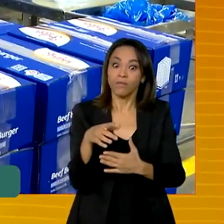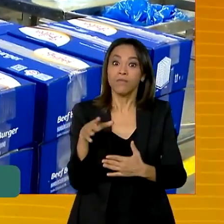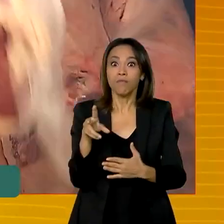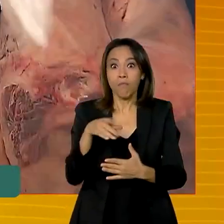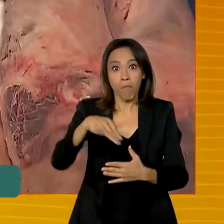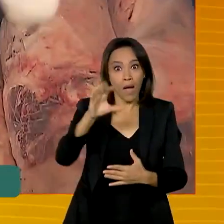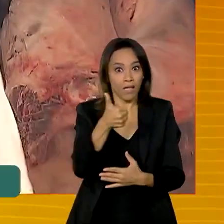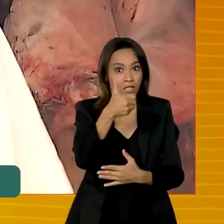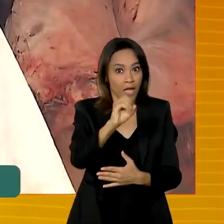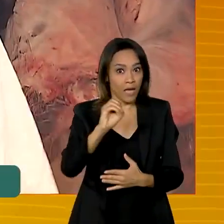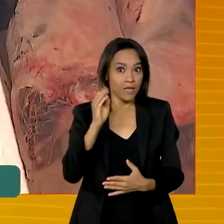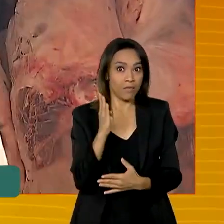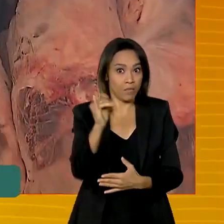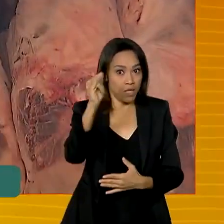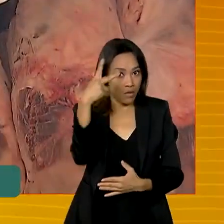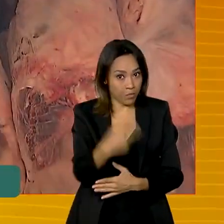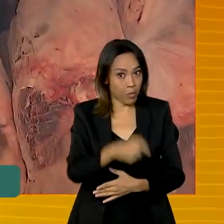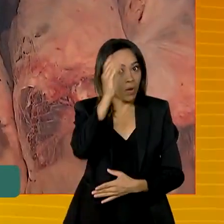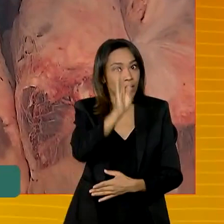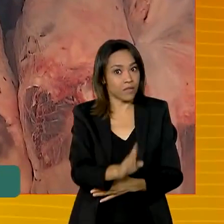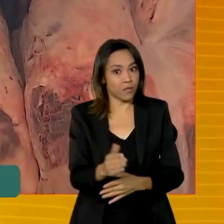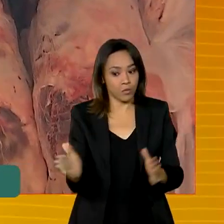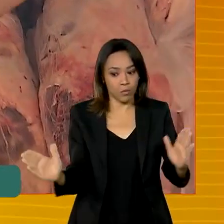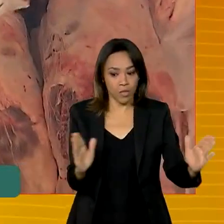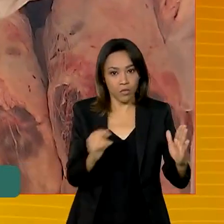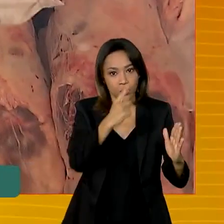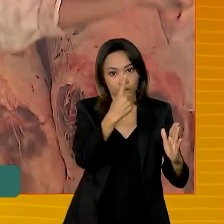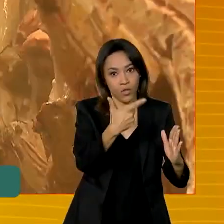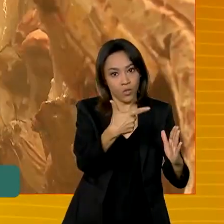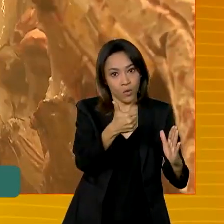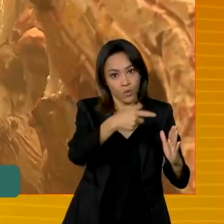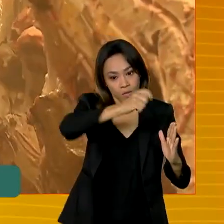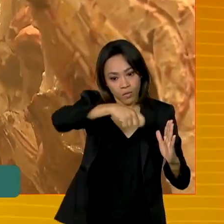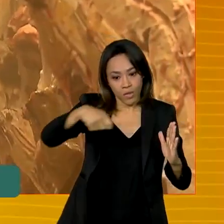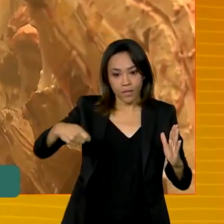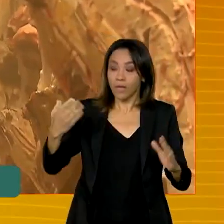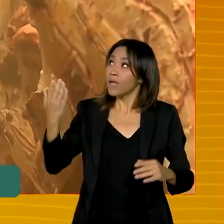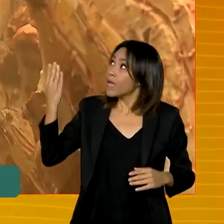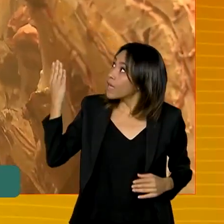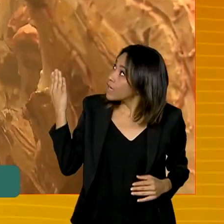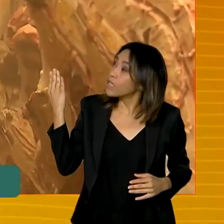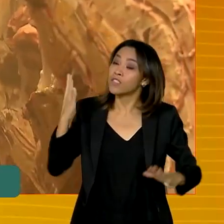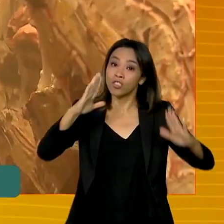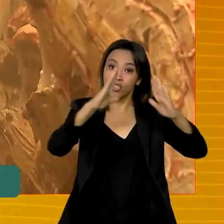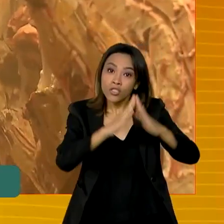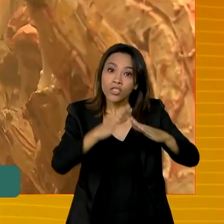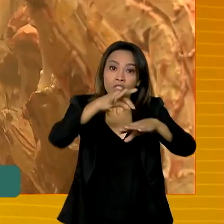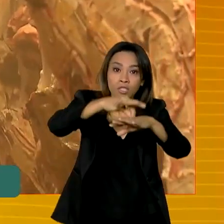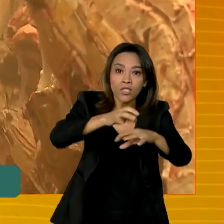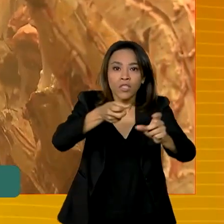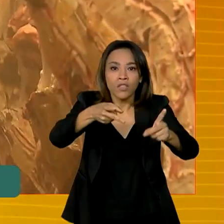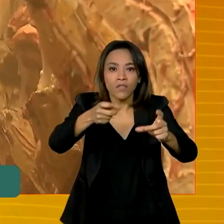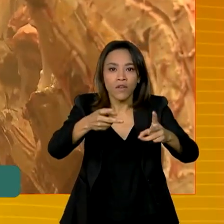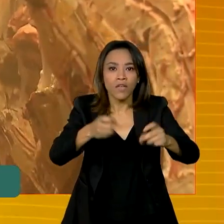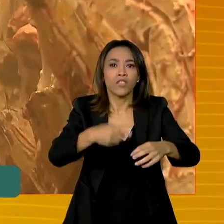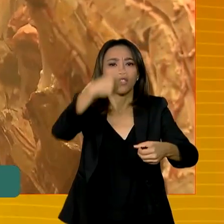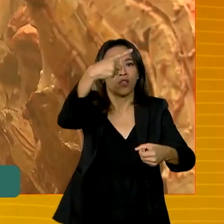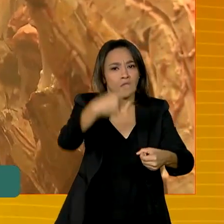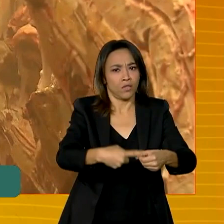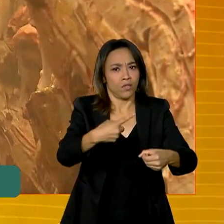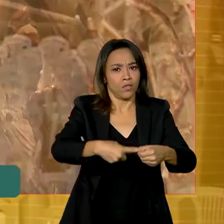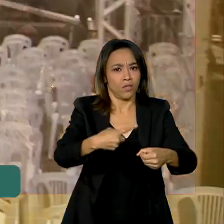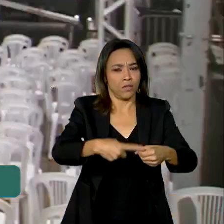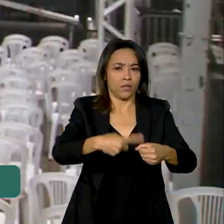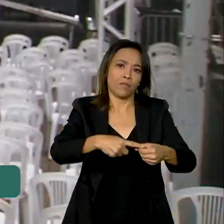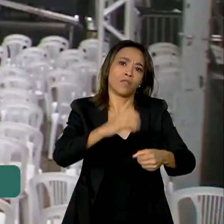de reais na balança comercial brasileira nos próximos 12 meses. Este frigorífico em Campo Grande, Mato Grosso do Sul, tem capacidade de